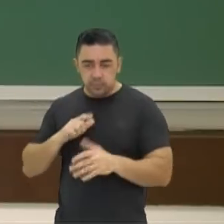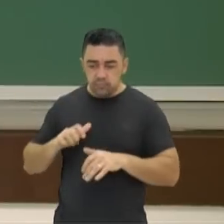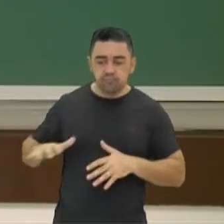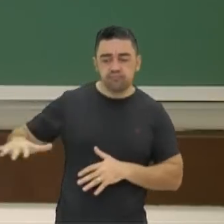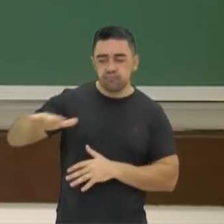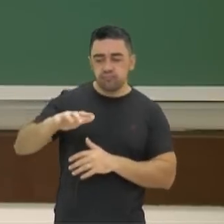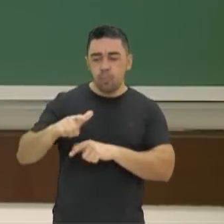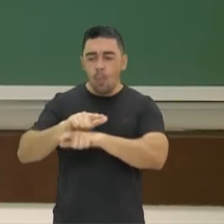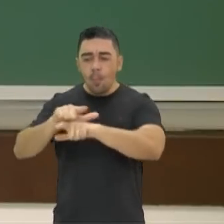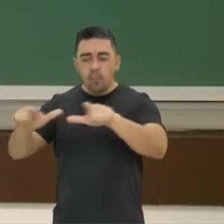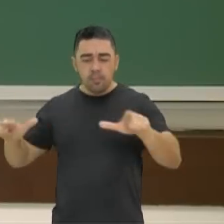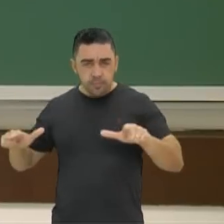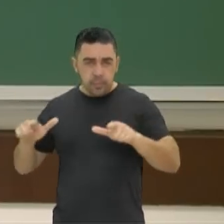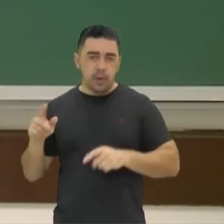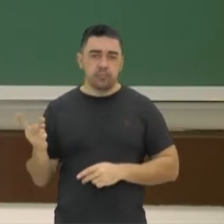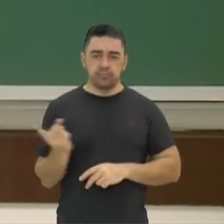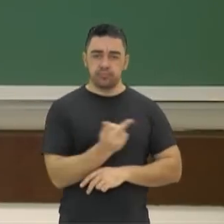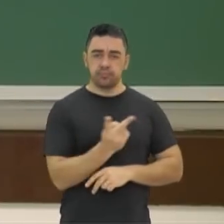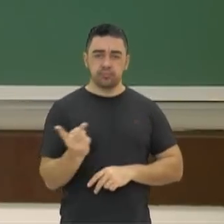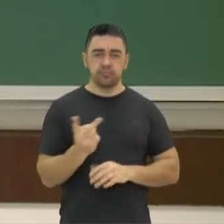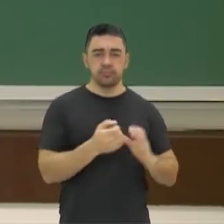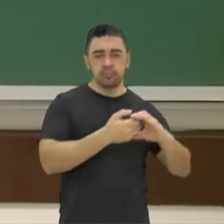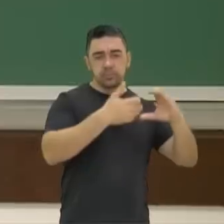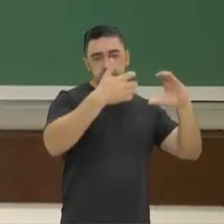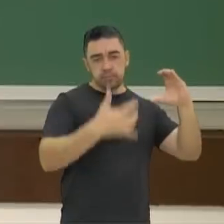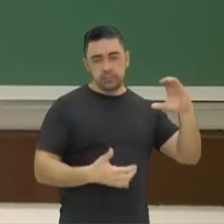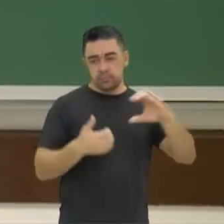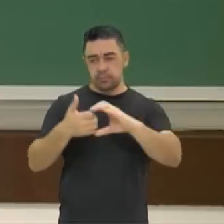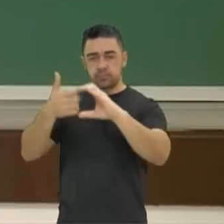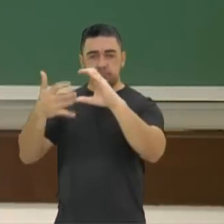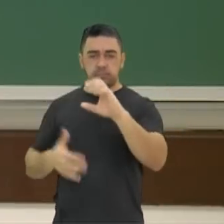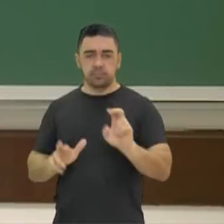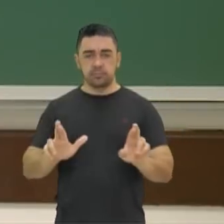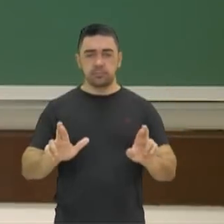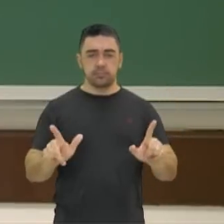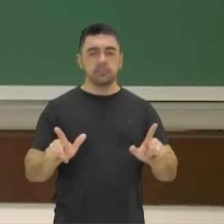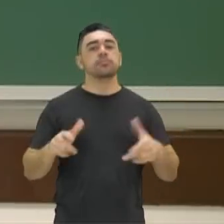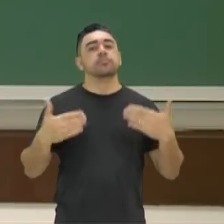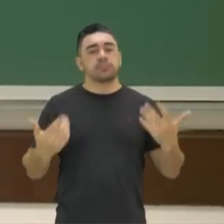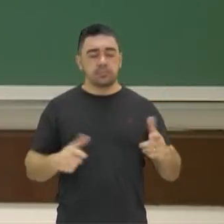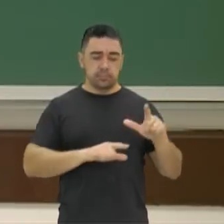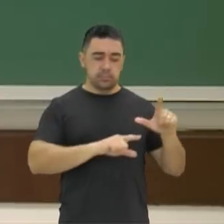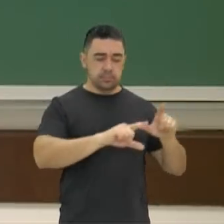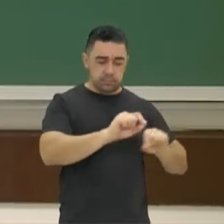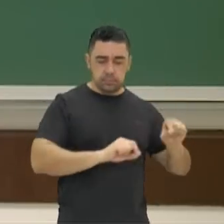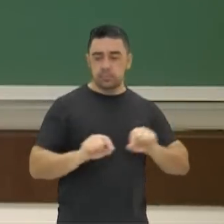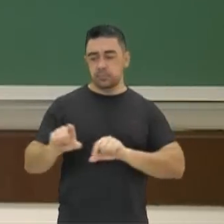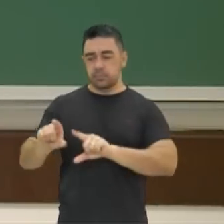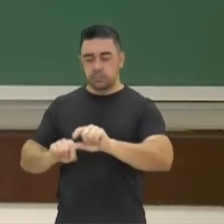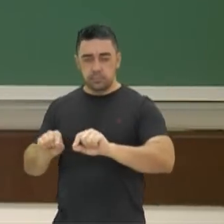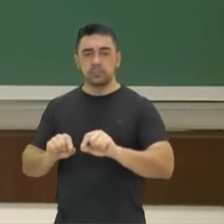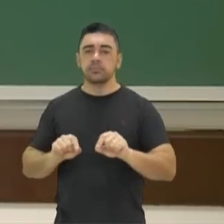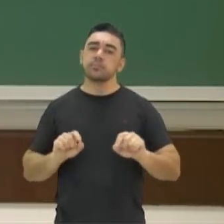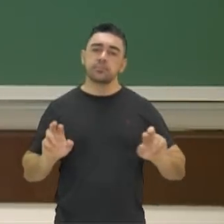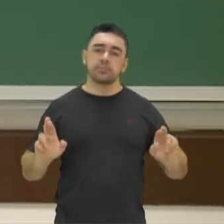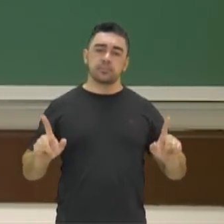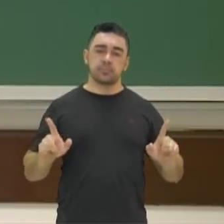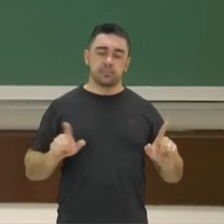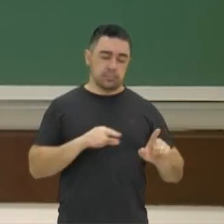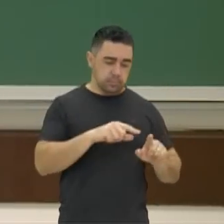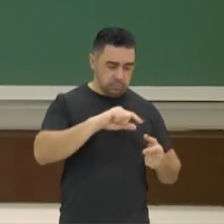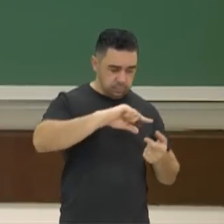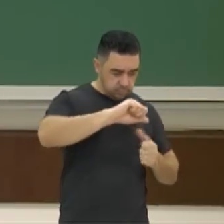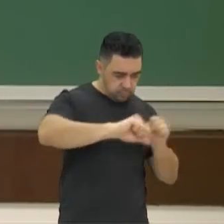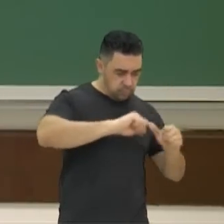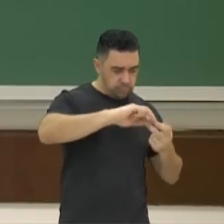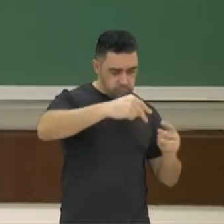dois ambientes com características diferentes. Então, a seleção natural atuou de forma diferente também. Foram ocorrendo mutações aqui,